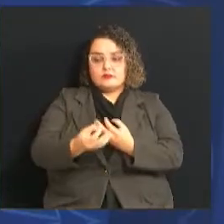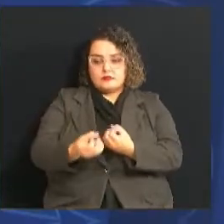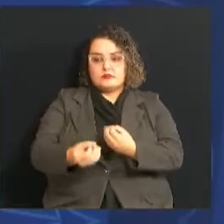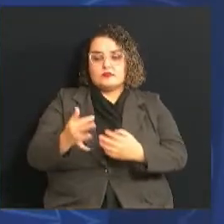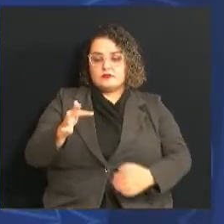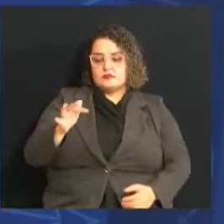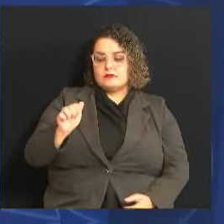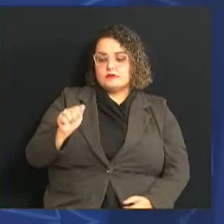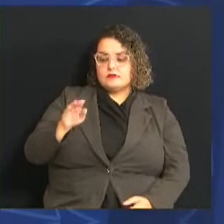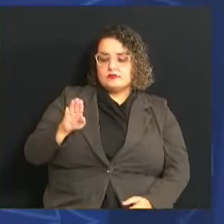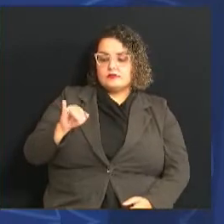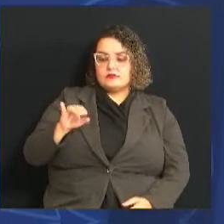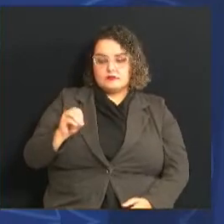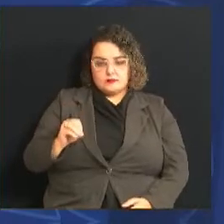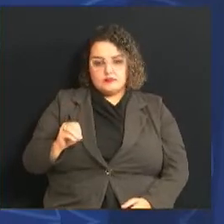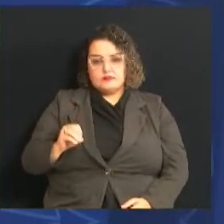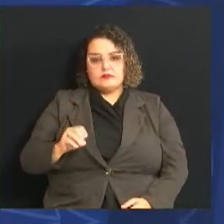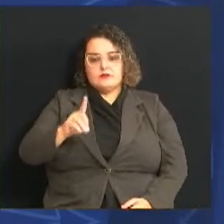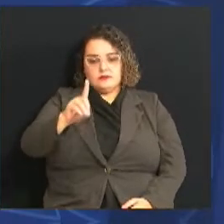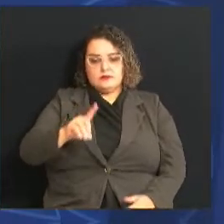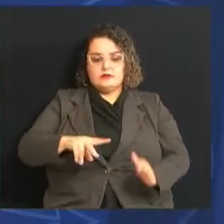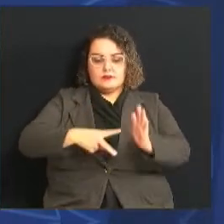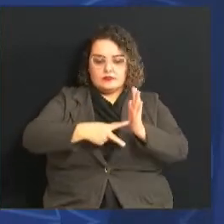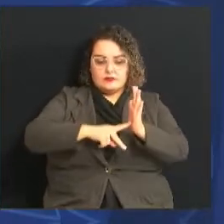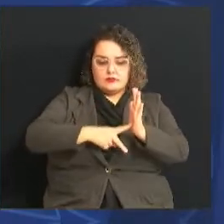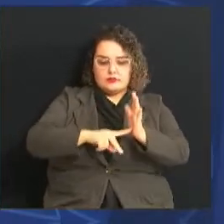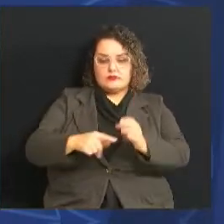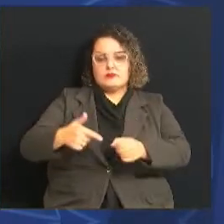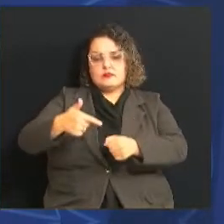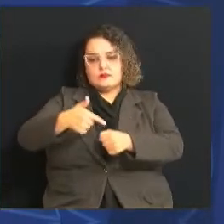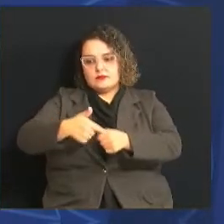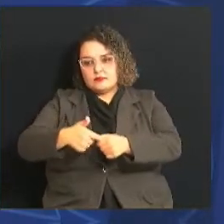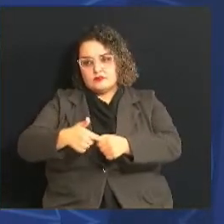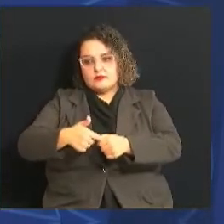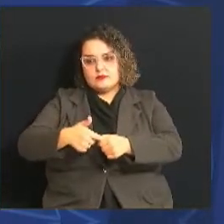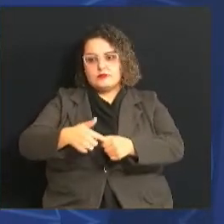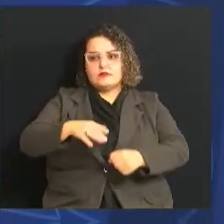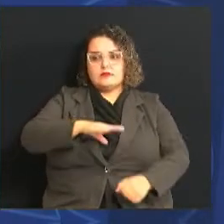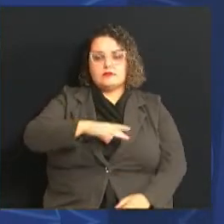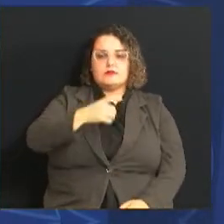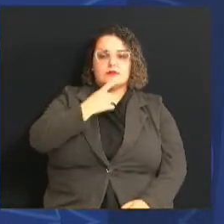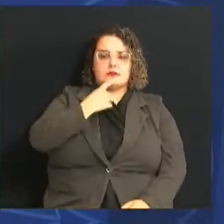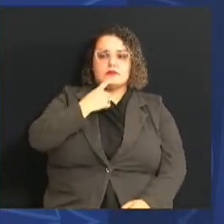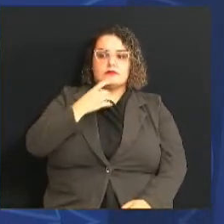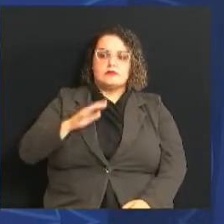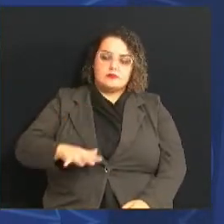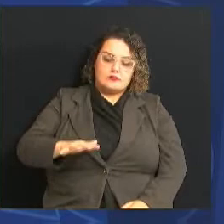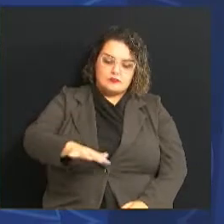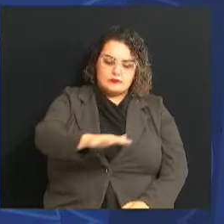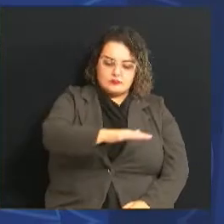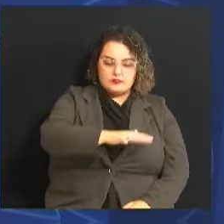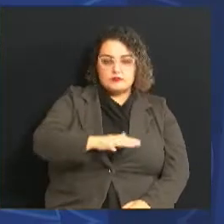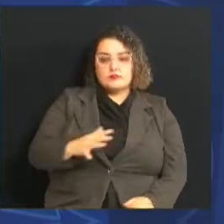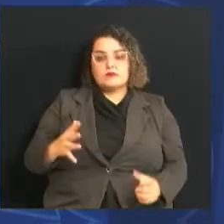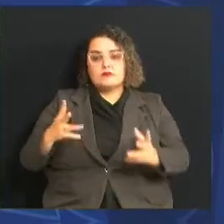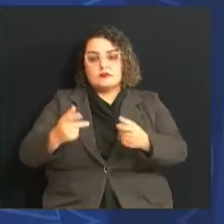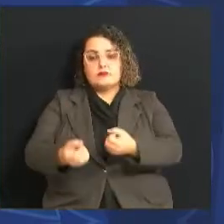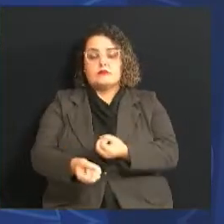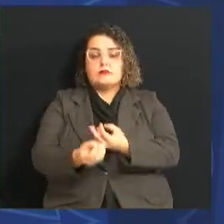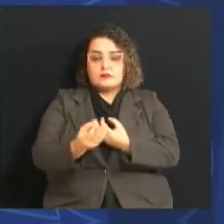Sazak, também, né? Diretor do Sindicato dos Postos de Combustíveis de Campinas e região, por todas essas